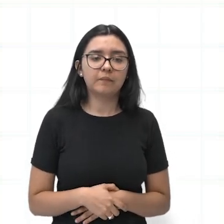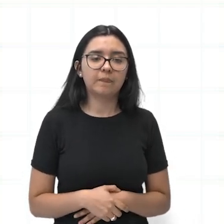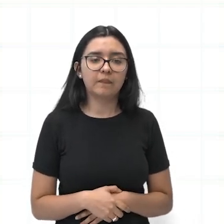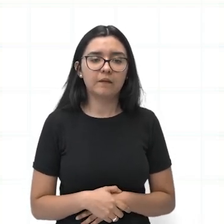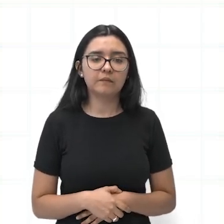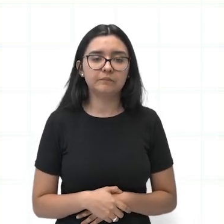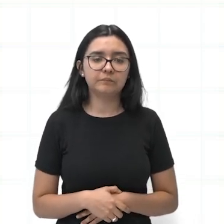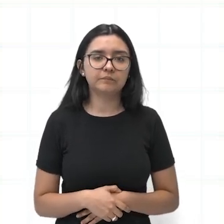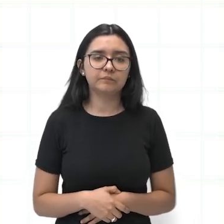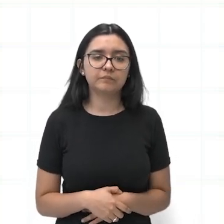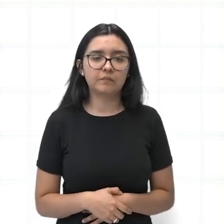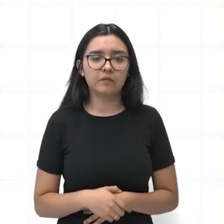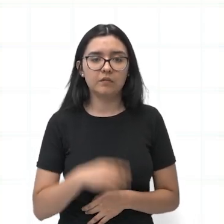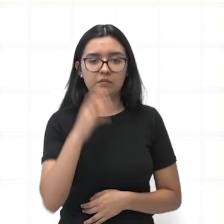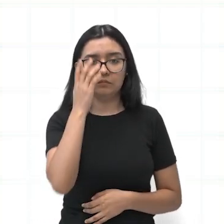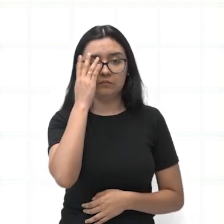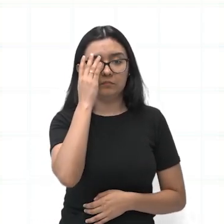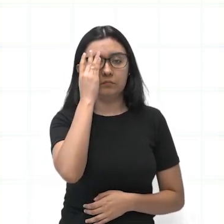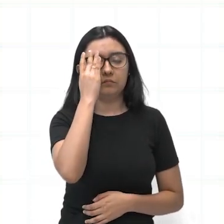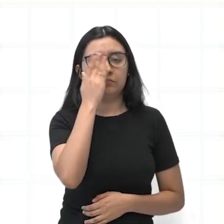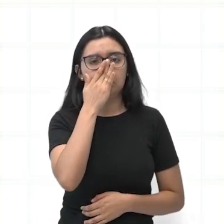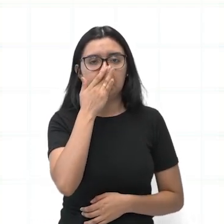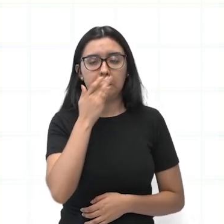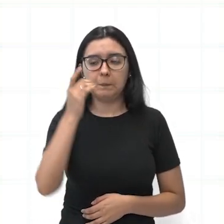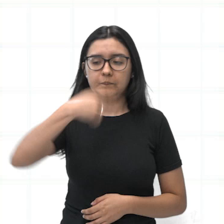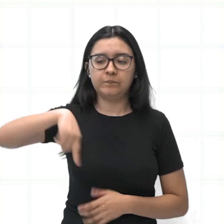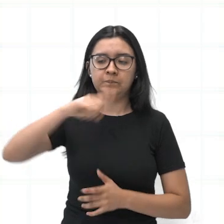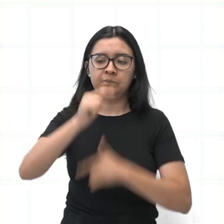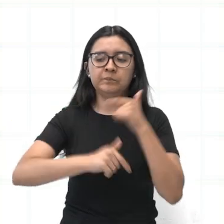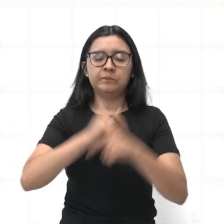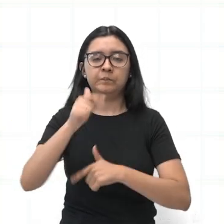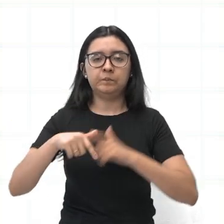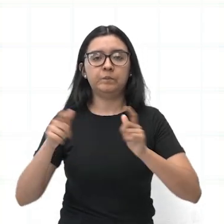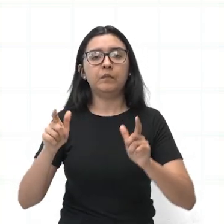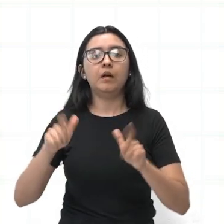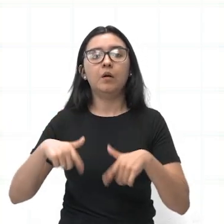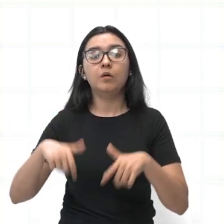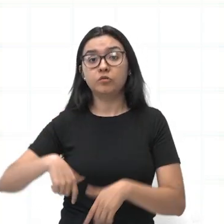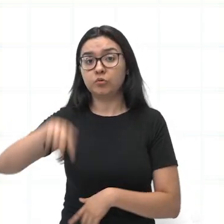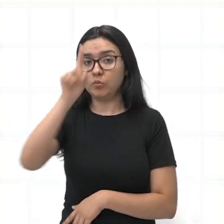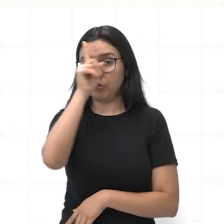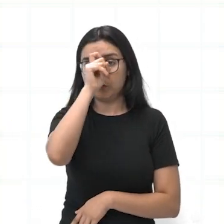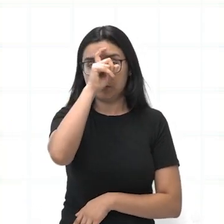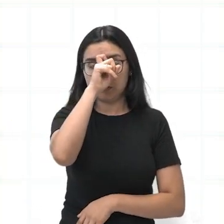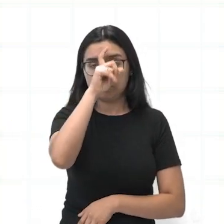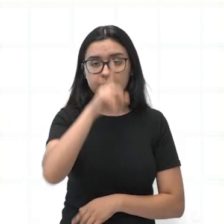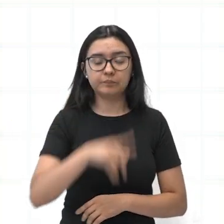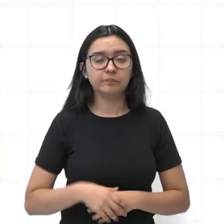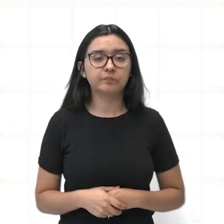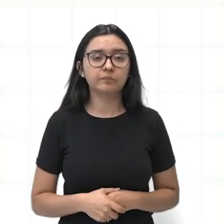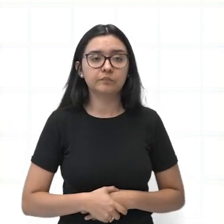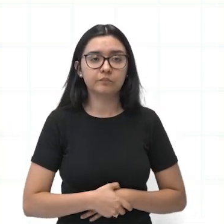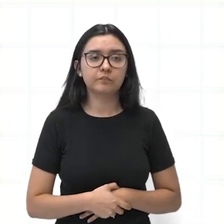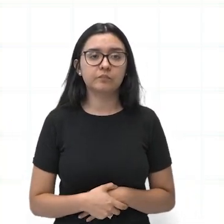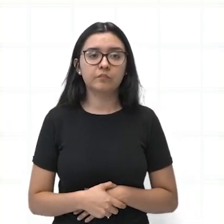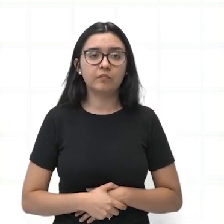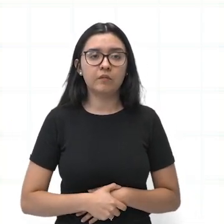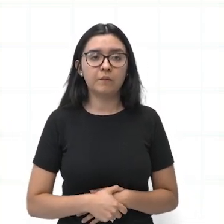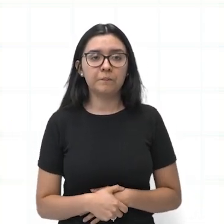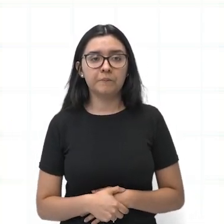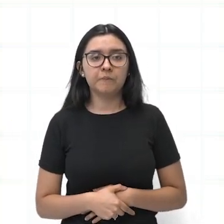at a hospital. Então, eles trabalham em um hospital. They work at